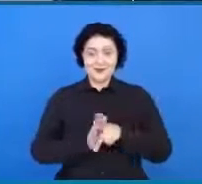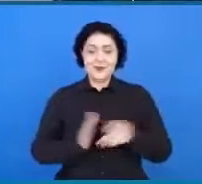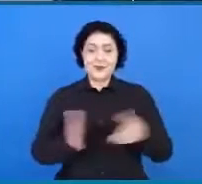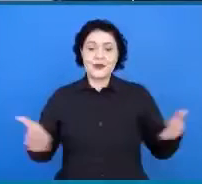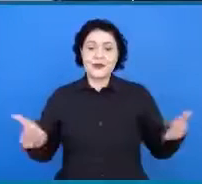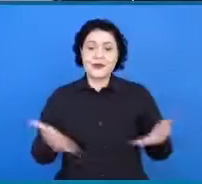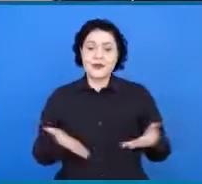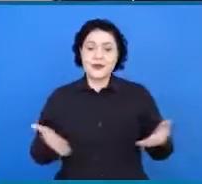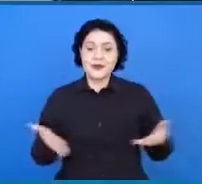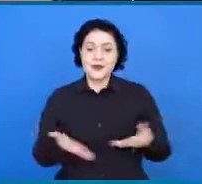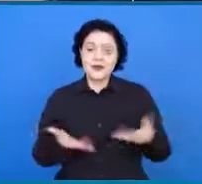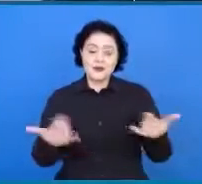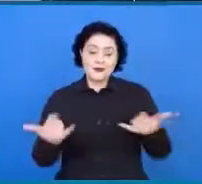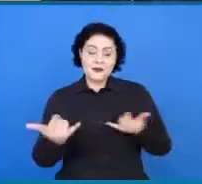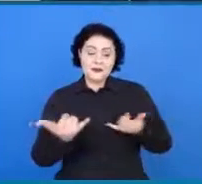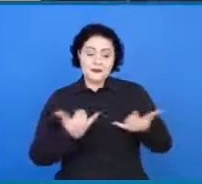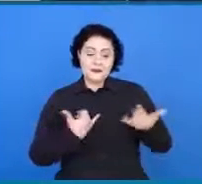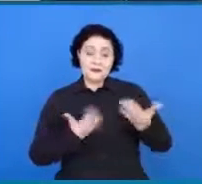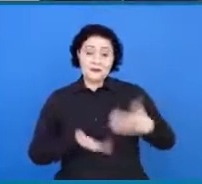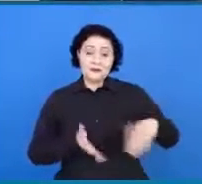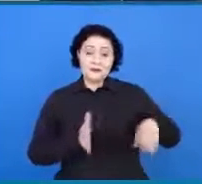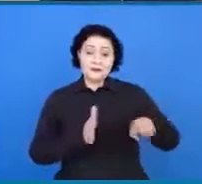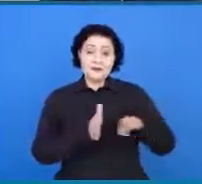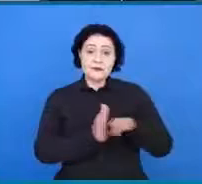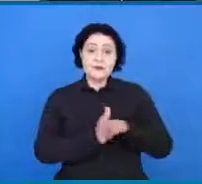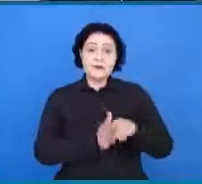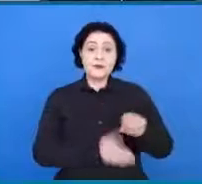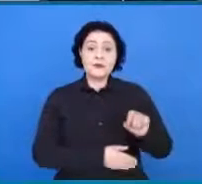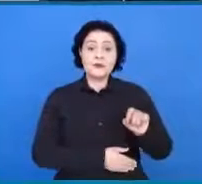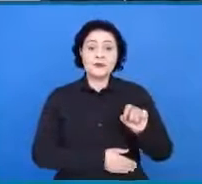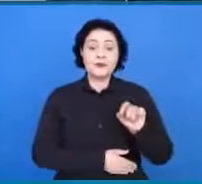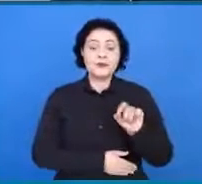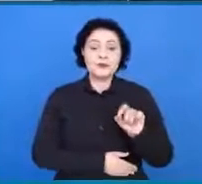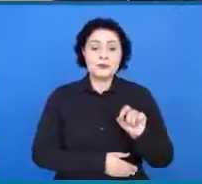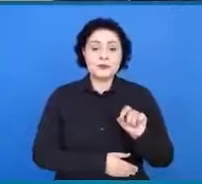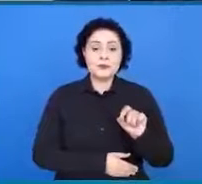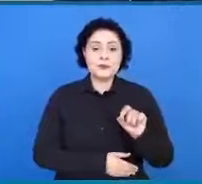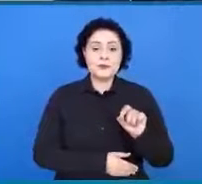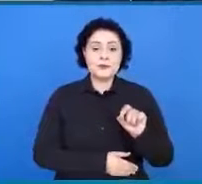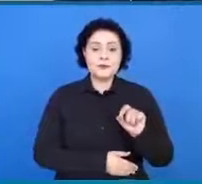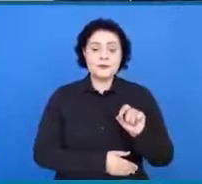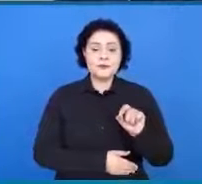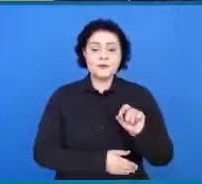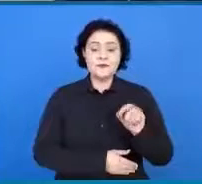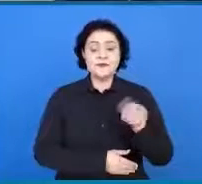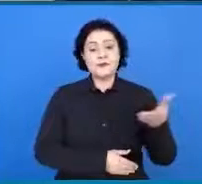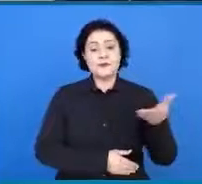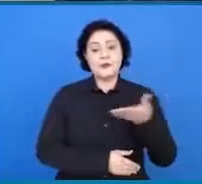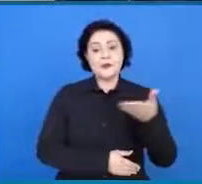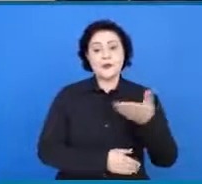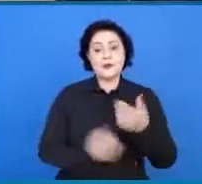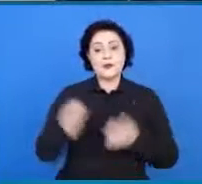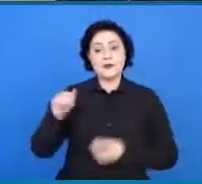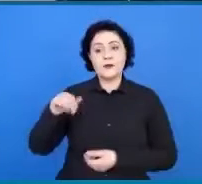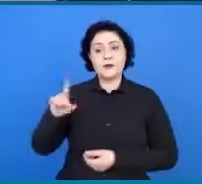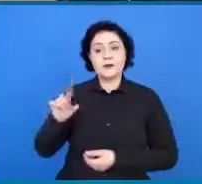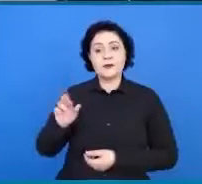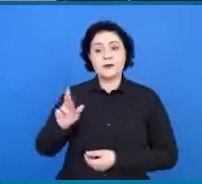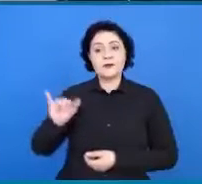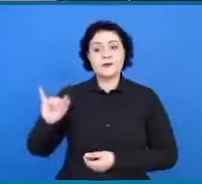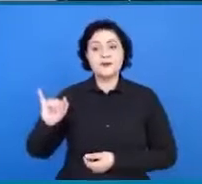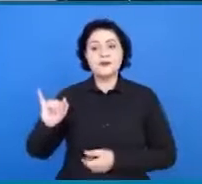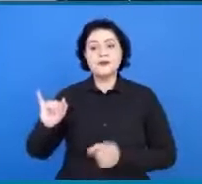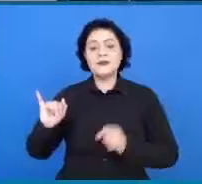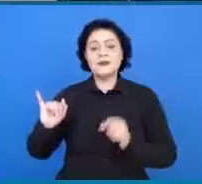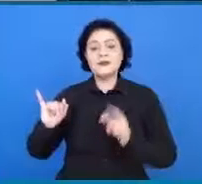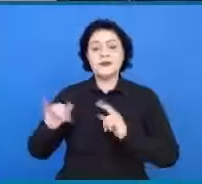estamos recebendo aqui uma informação de que passamos agora para o Andrei e nós